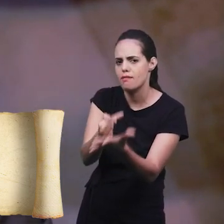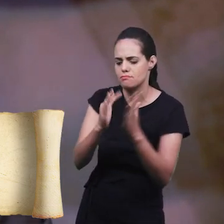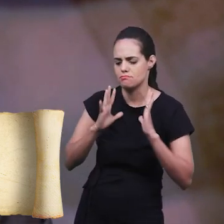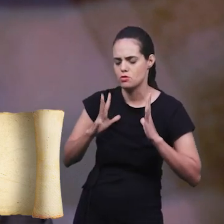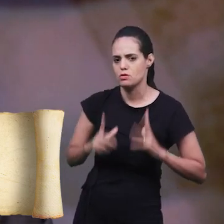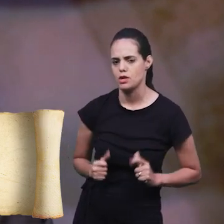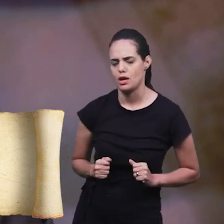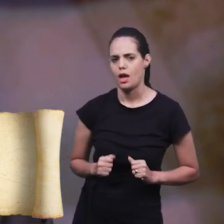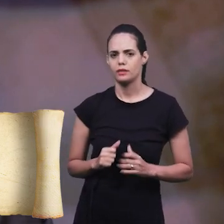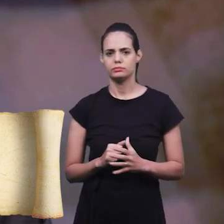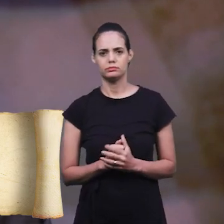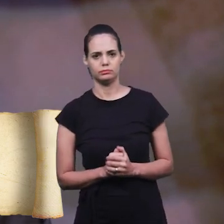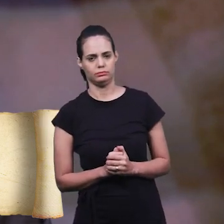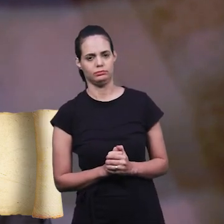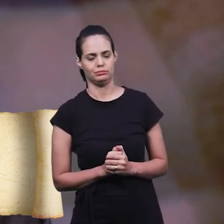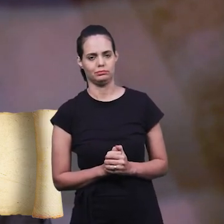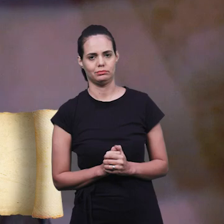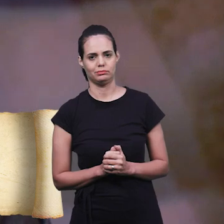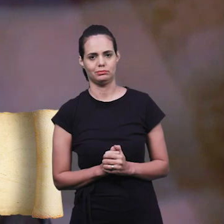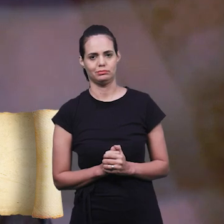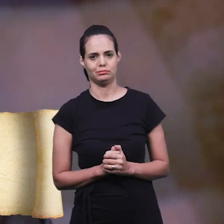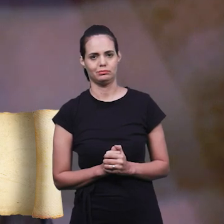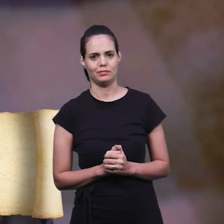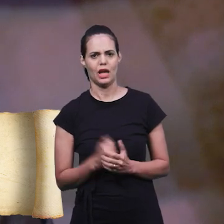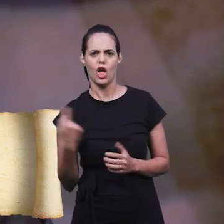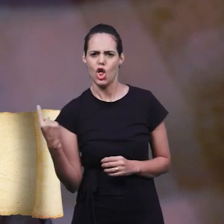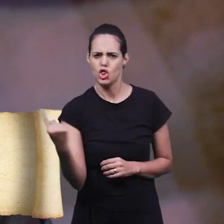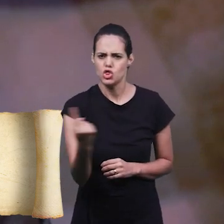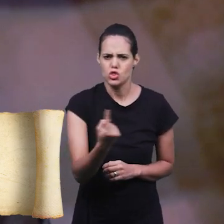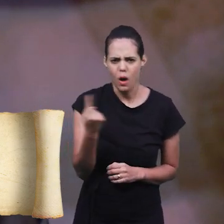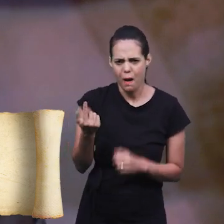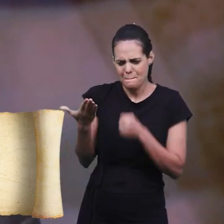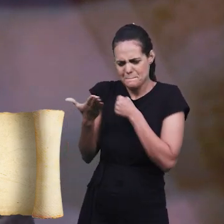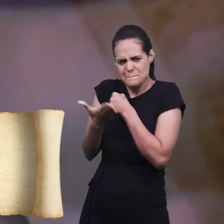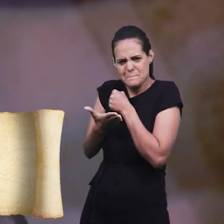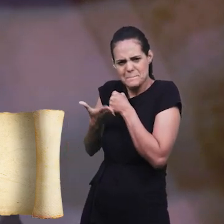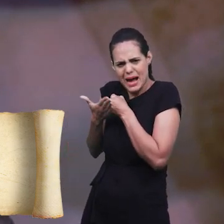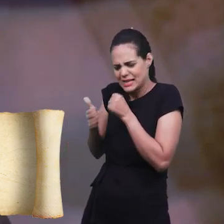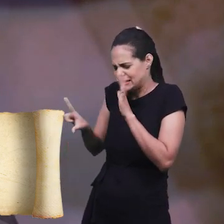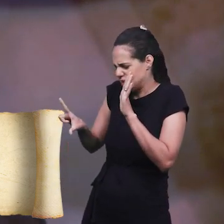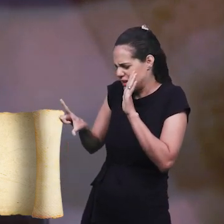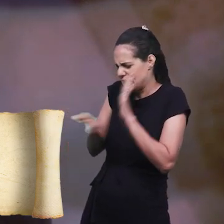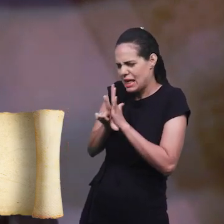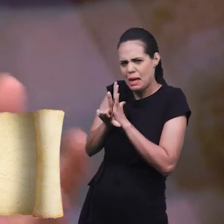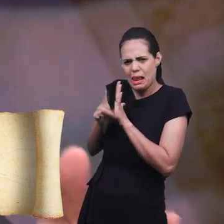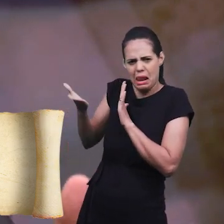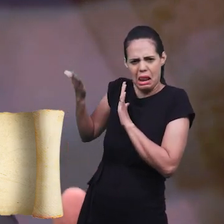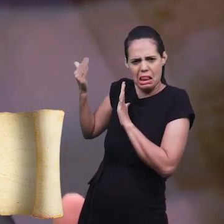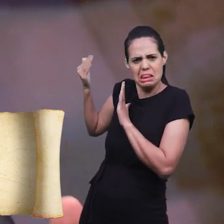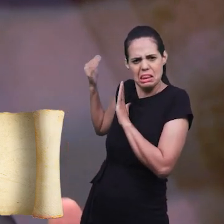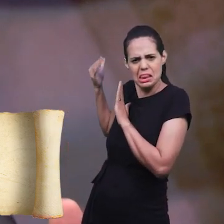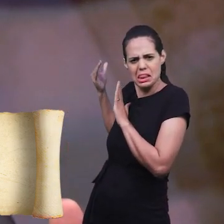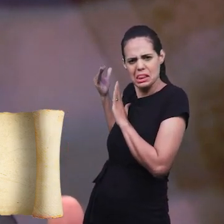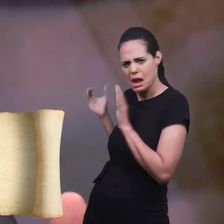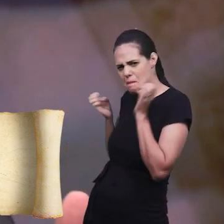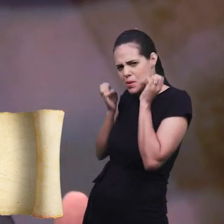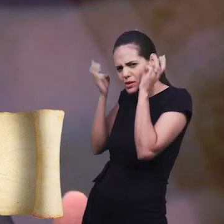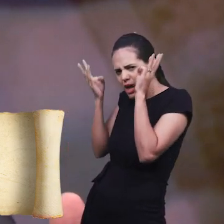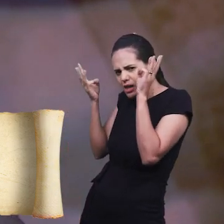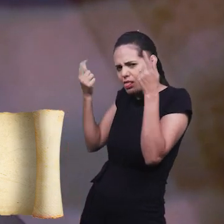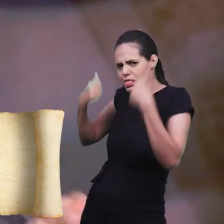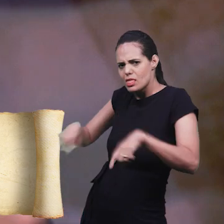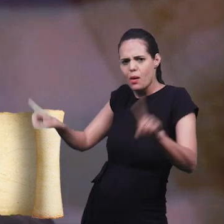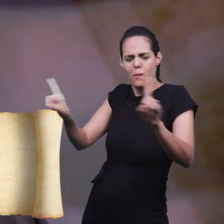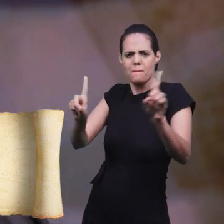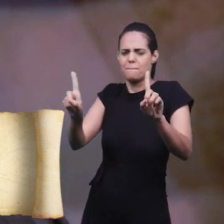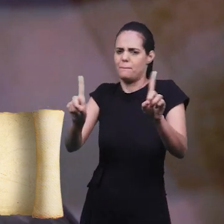todos sois. Mas depois que veio a fé, já não estamos debaixo de aio, já não precisa mais do aio,